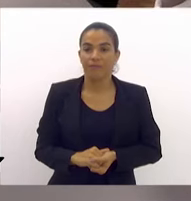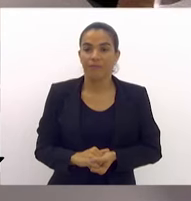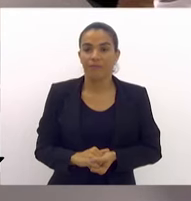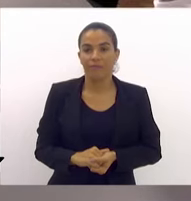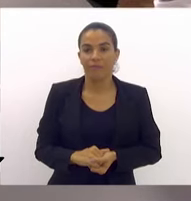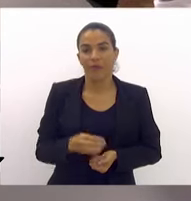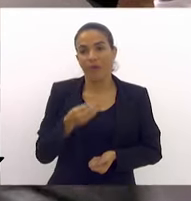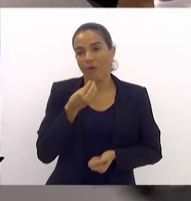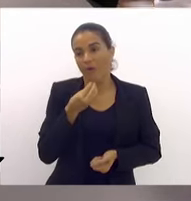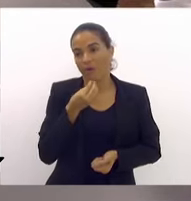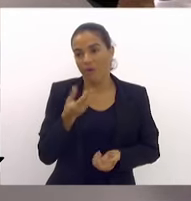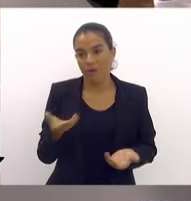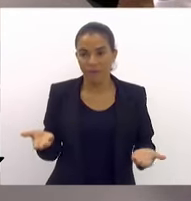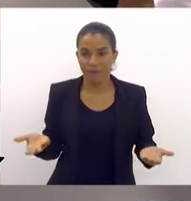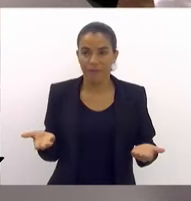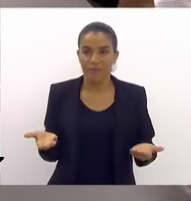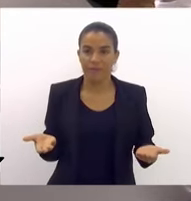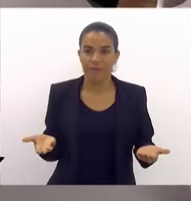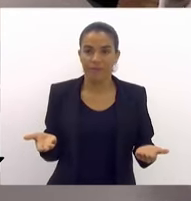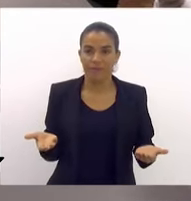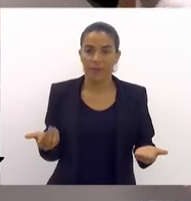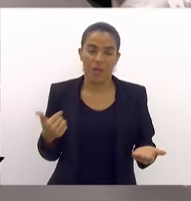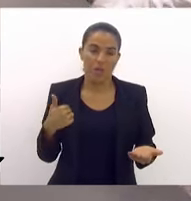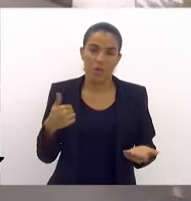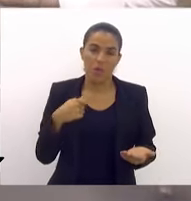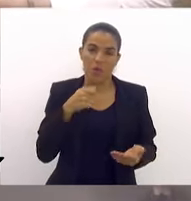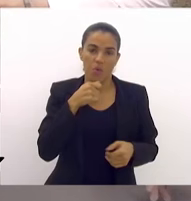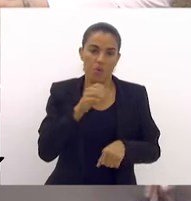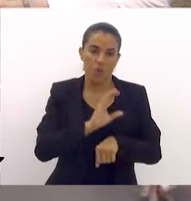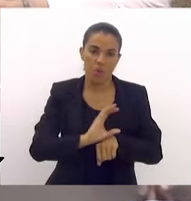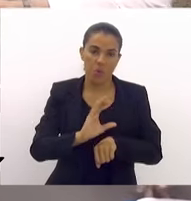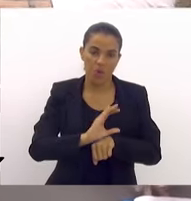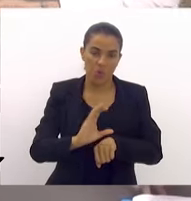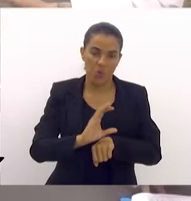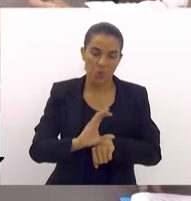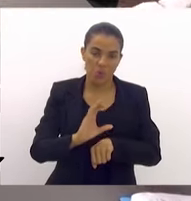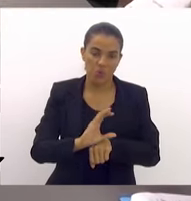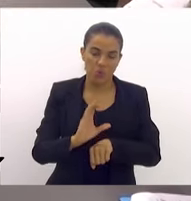evidentemente que eu não fiz nenhum curso de dramaturgia.